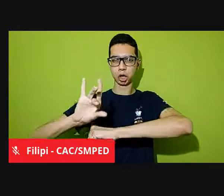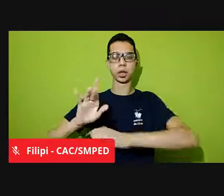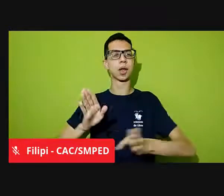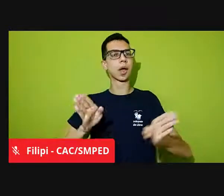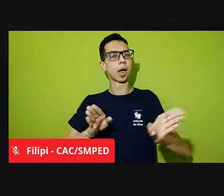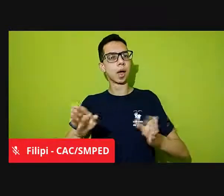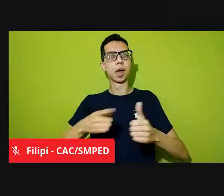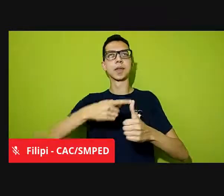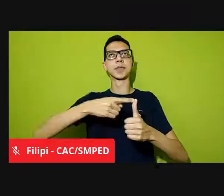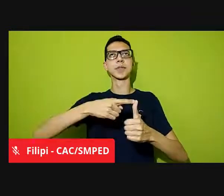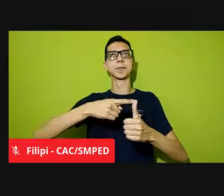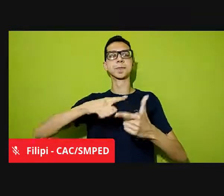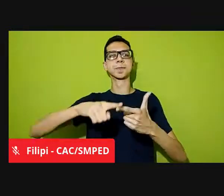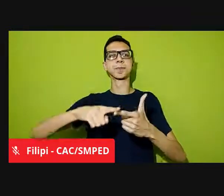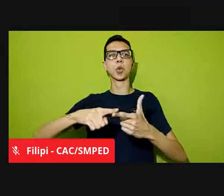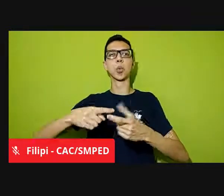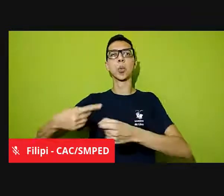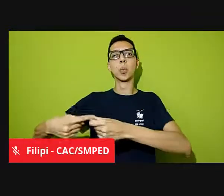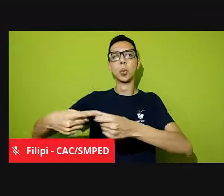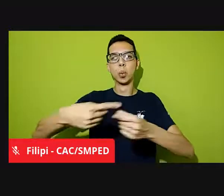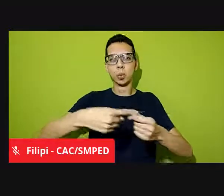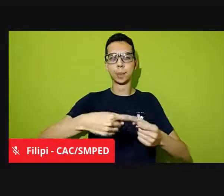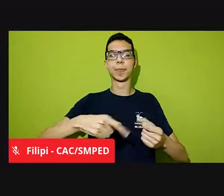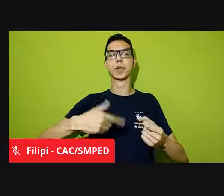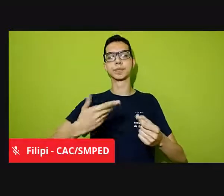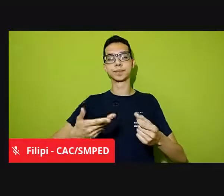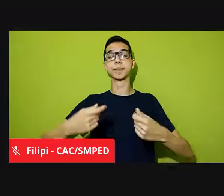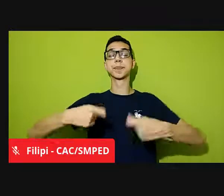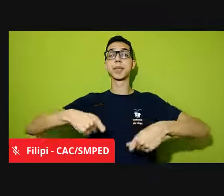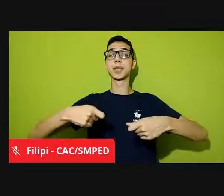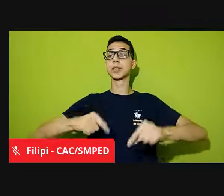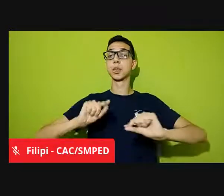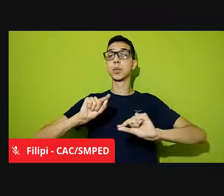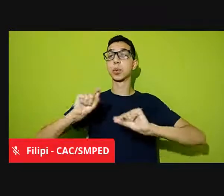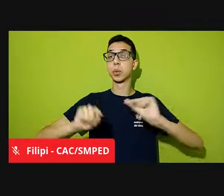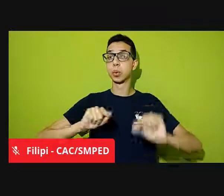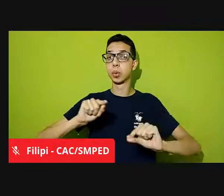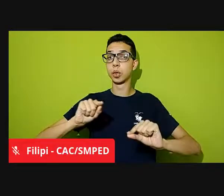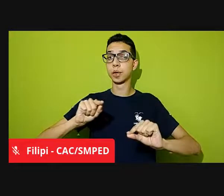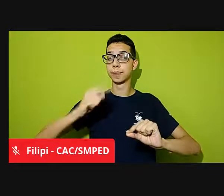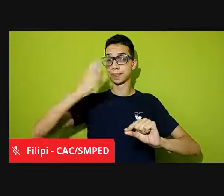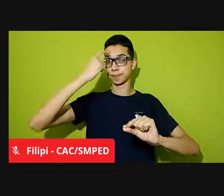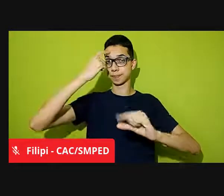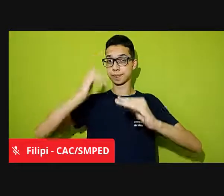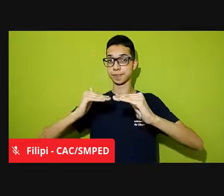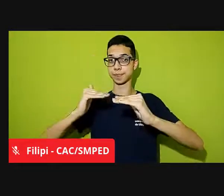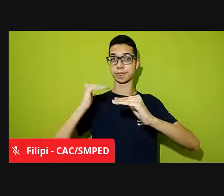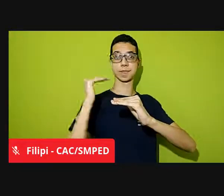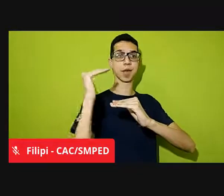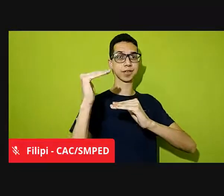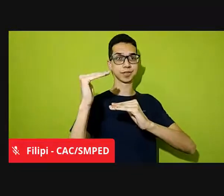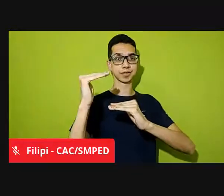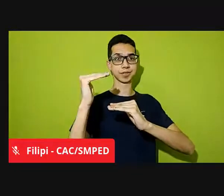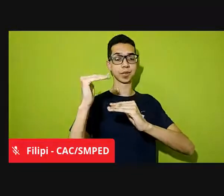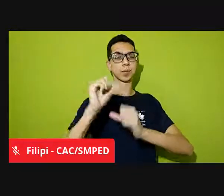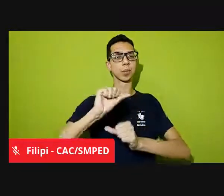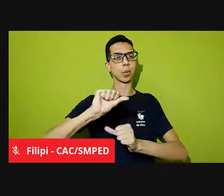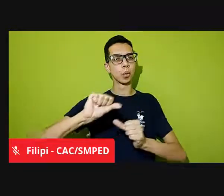acessibilidade urbanística, a gente também precisa pensar e ir mudando isso de